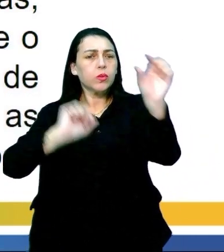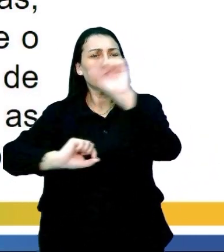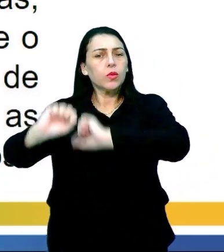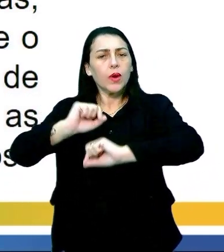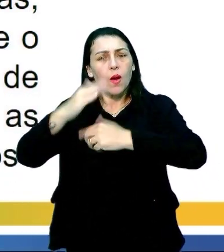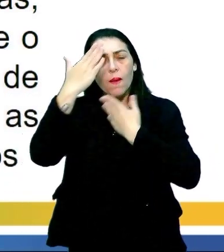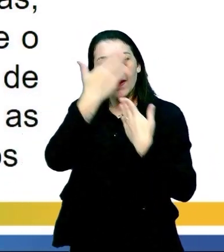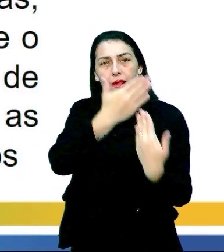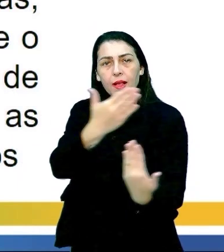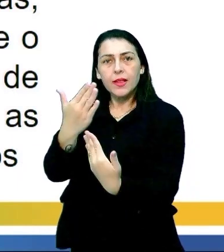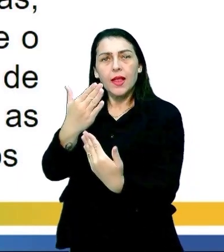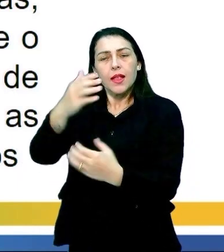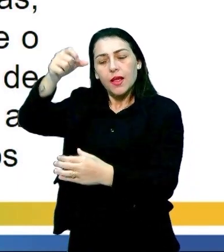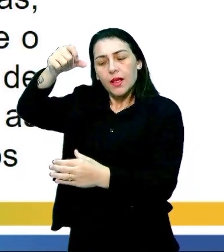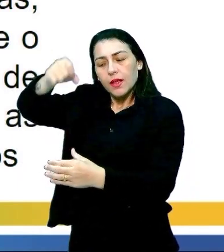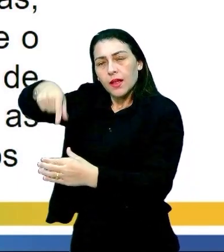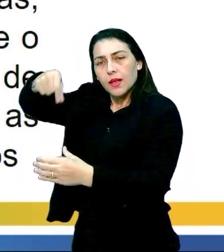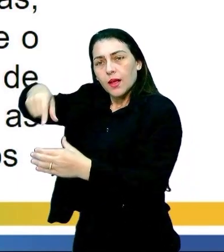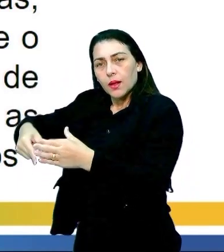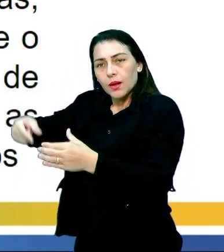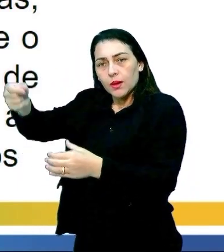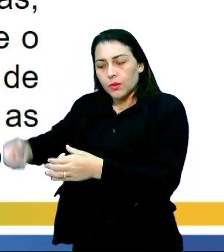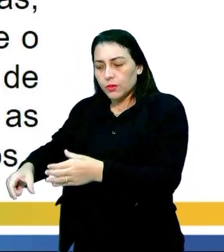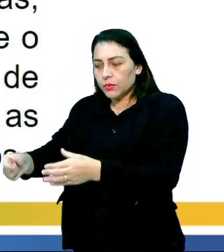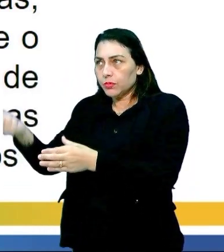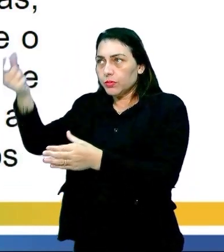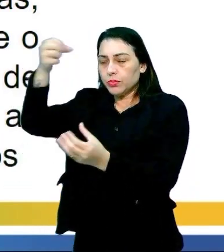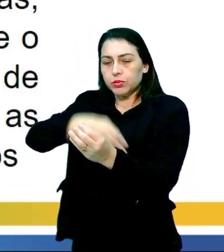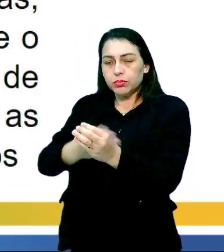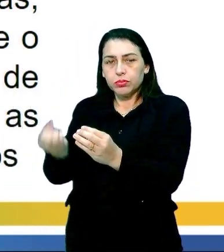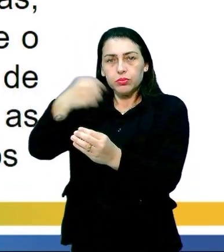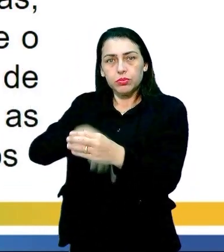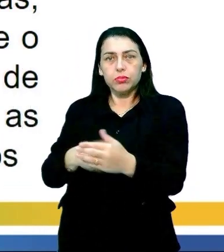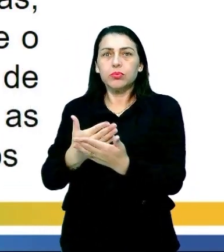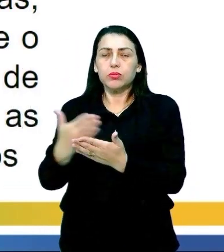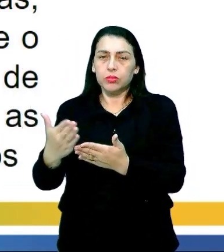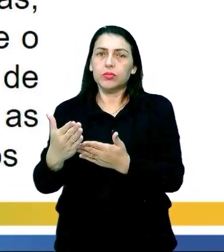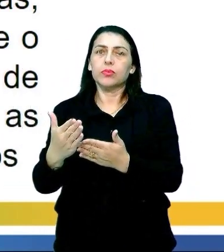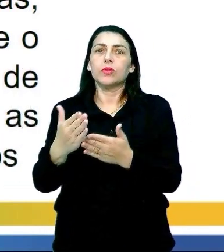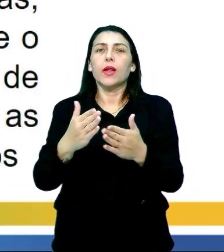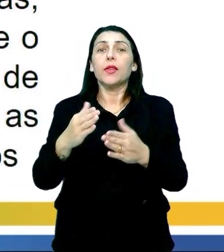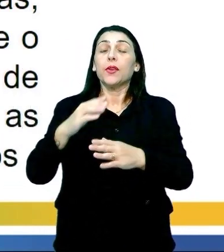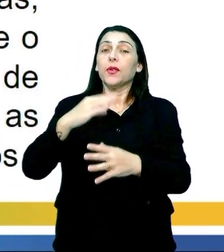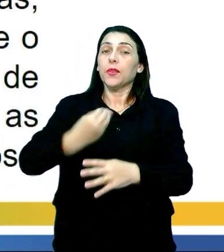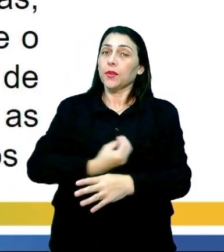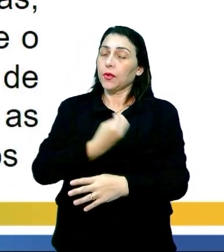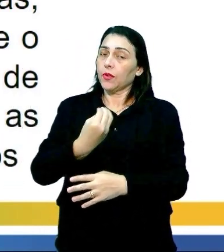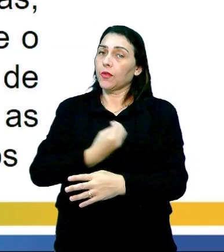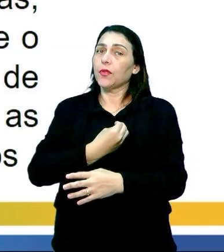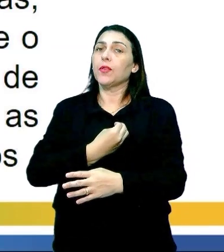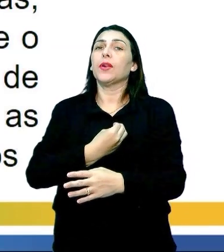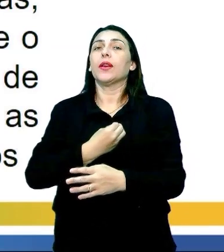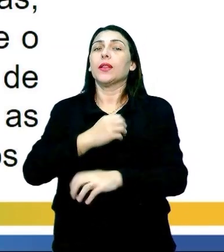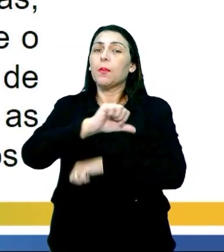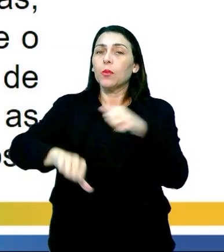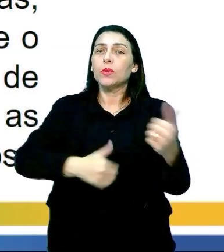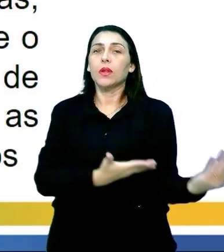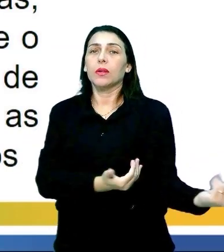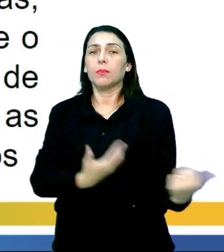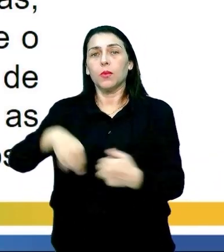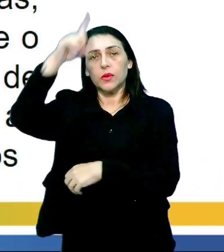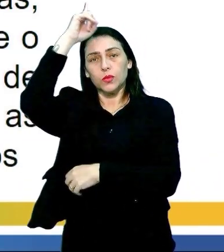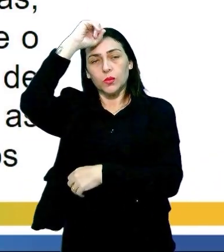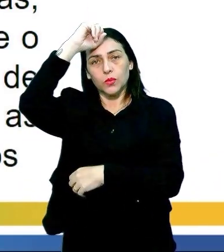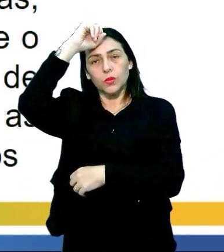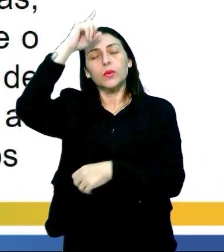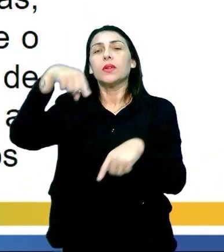a celebração e o agradecimento pelas colheitas, a passagem de uma fase de vida, como a puberdade, as cerimônias